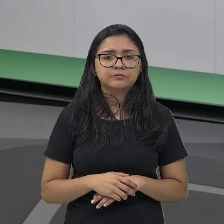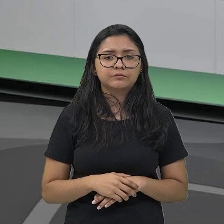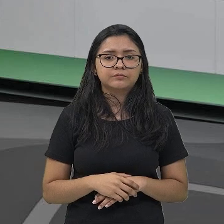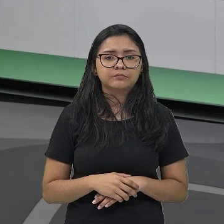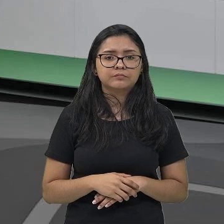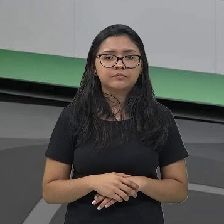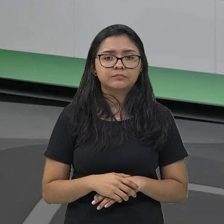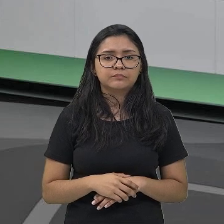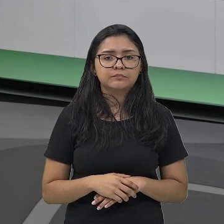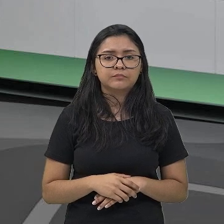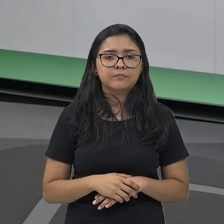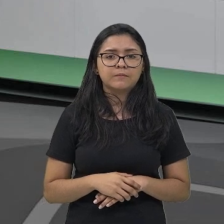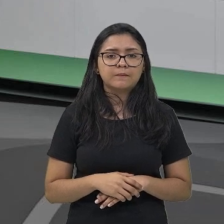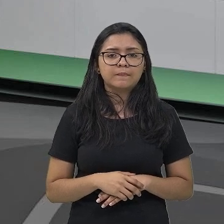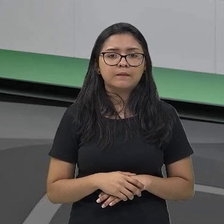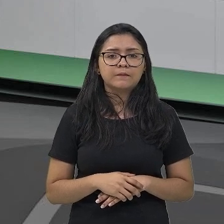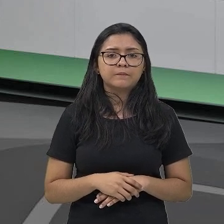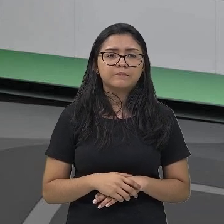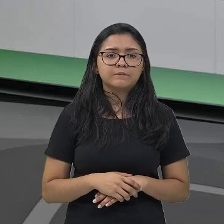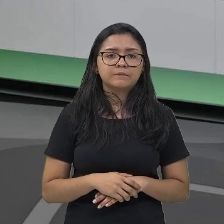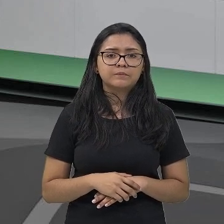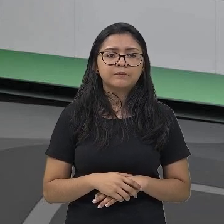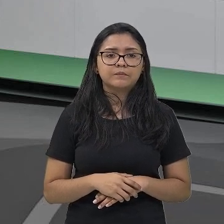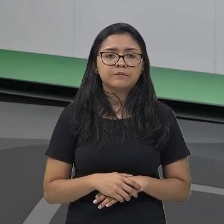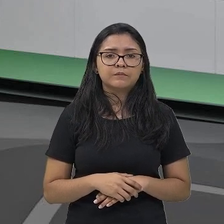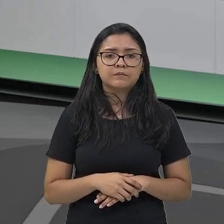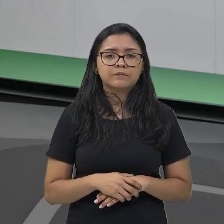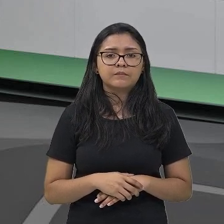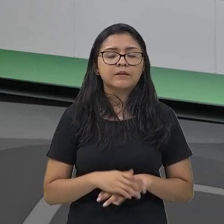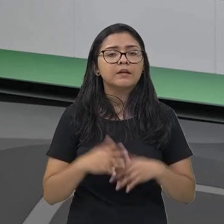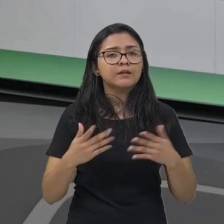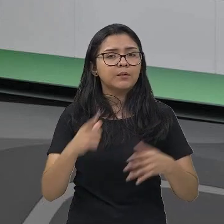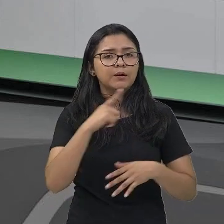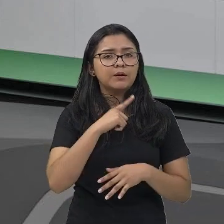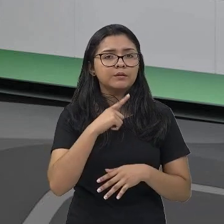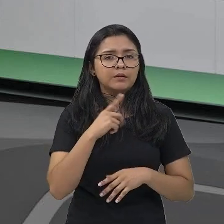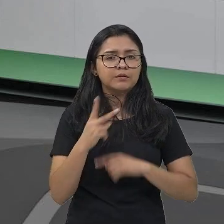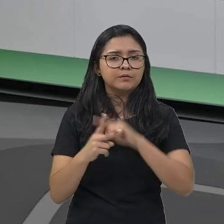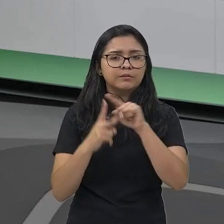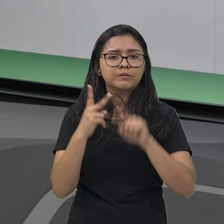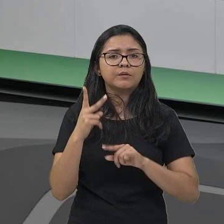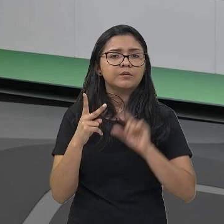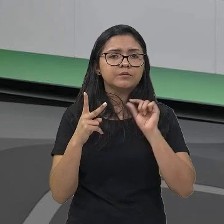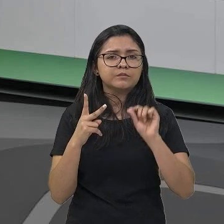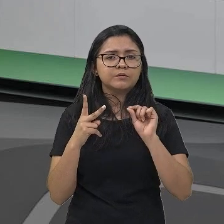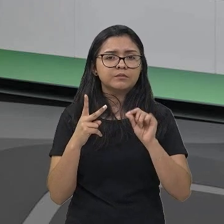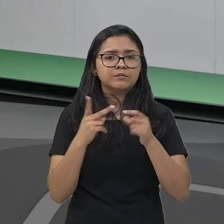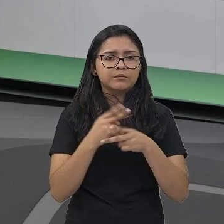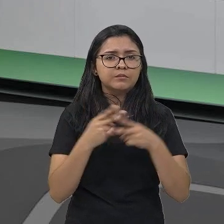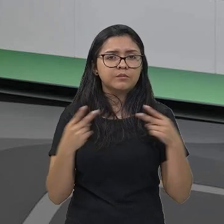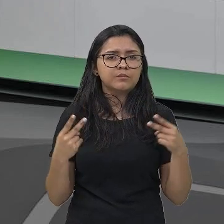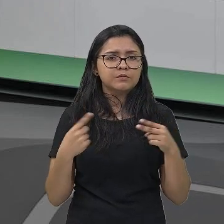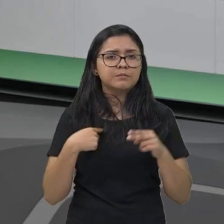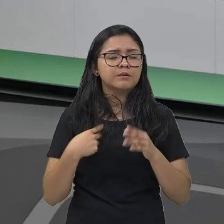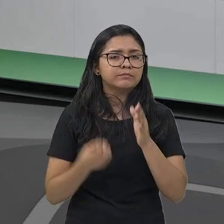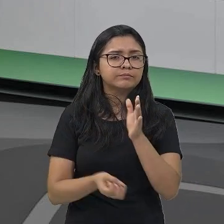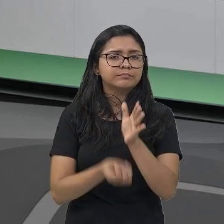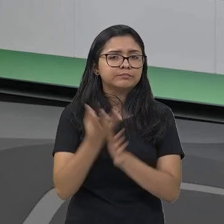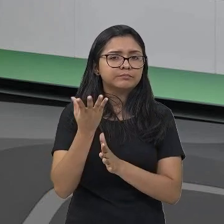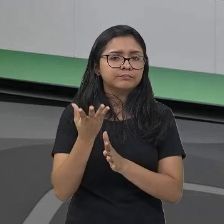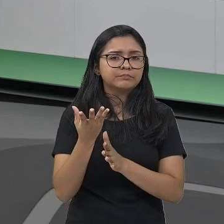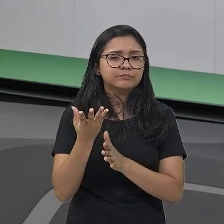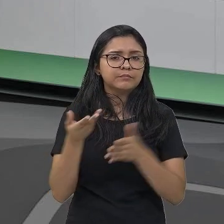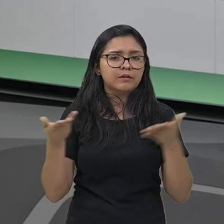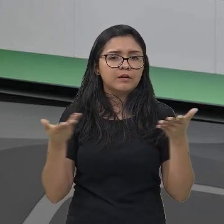Então, eu tenho aqui dois mimos que eu pedi para criarem, né,